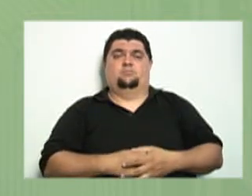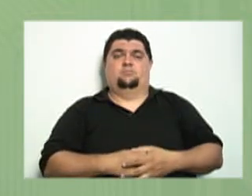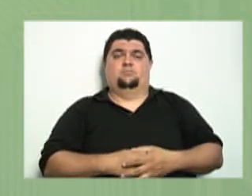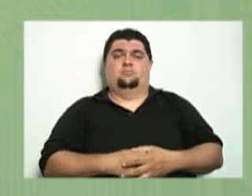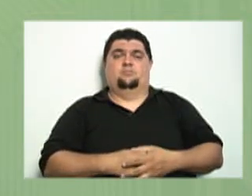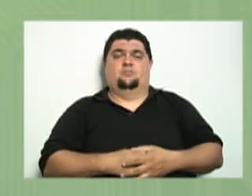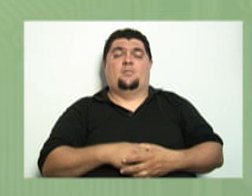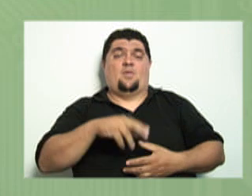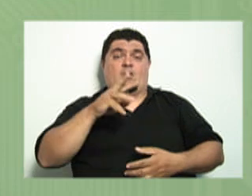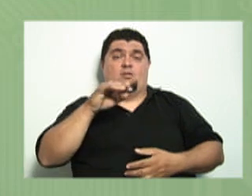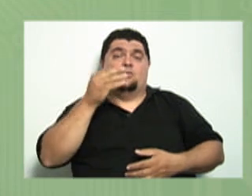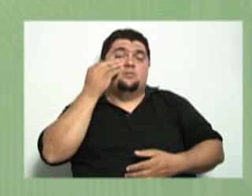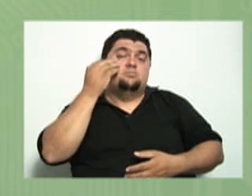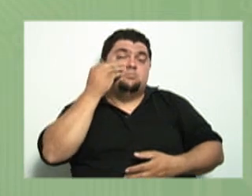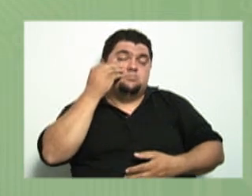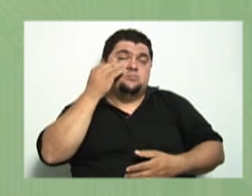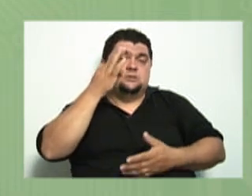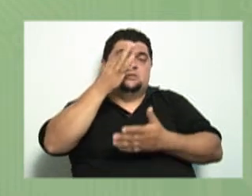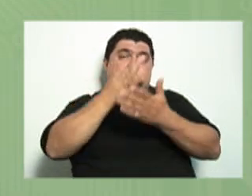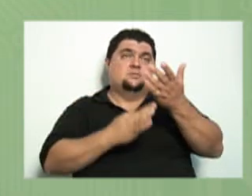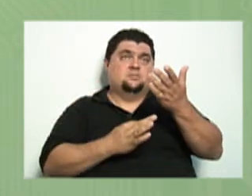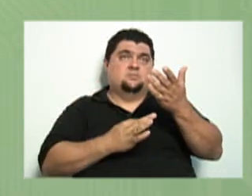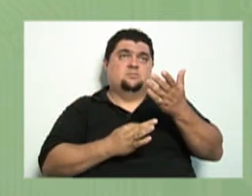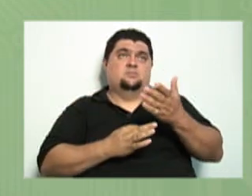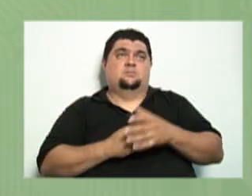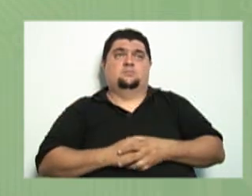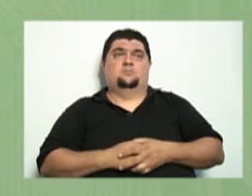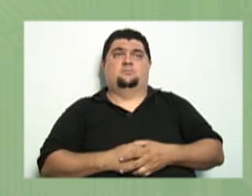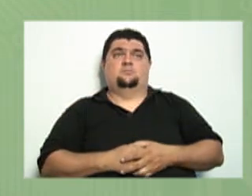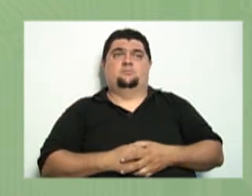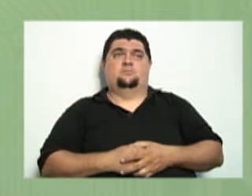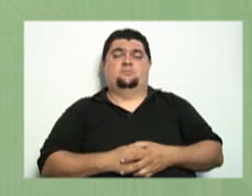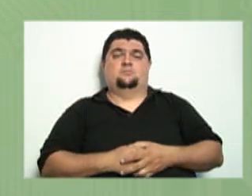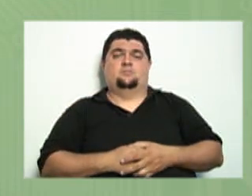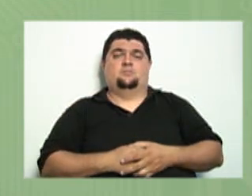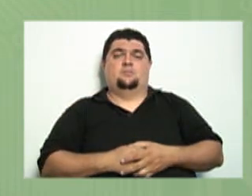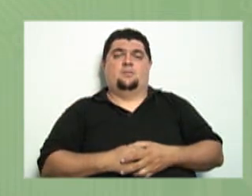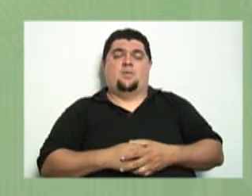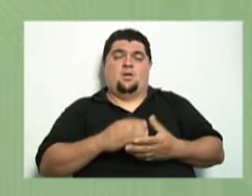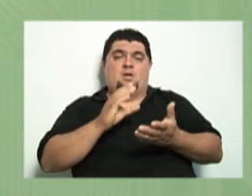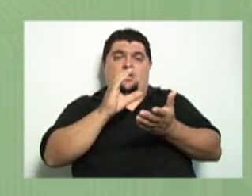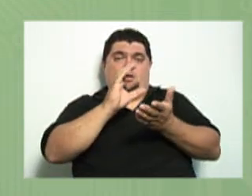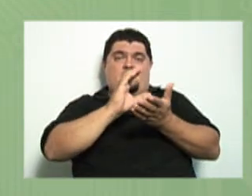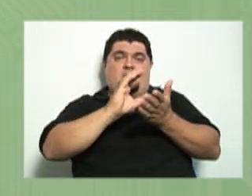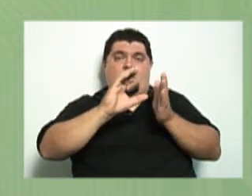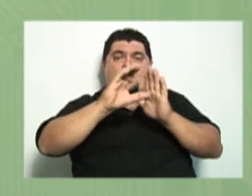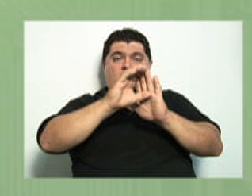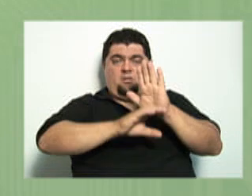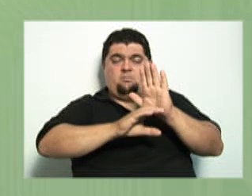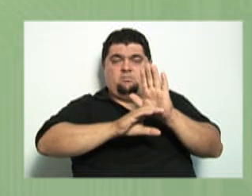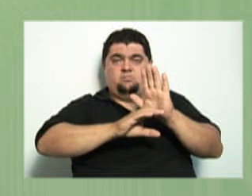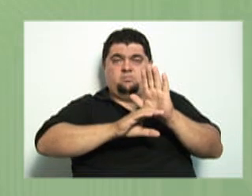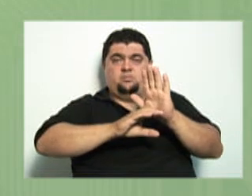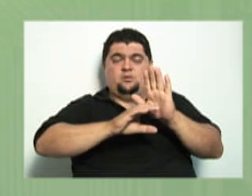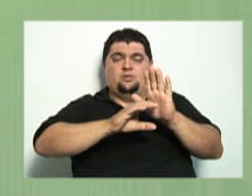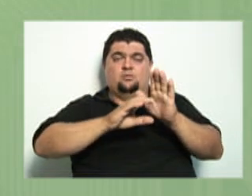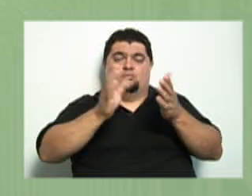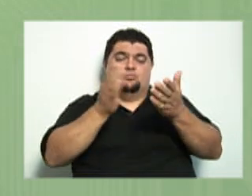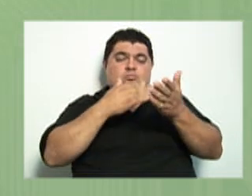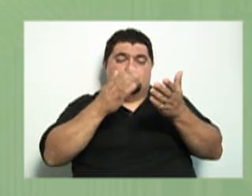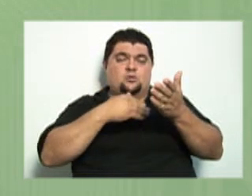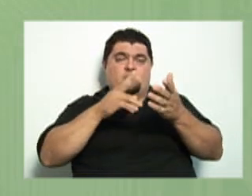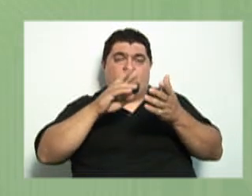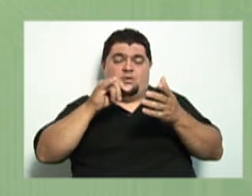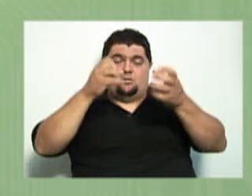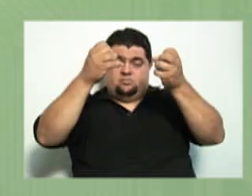A gente vai ver mais sobre esse texto num artigo, capítulo do livro dessa semana, que vai discutir essa questão do